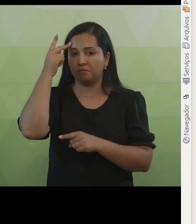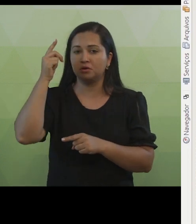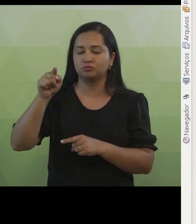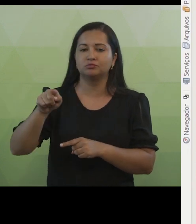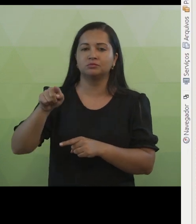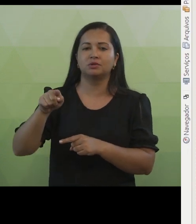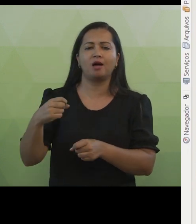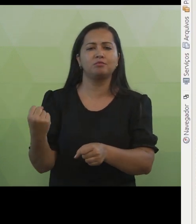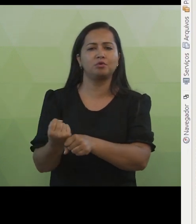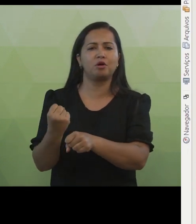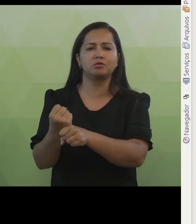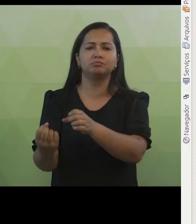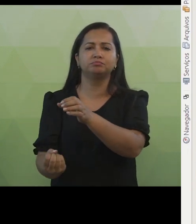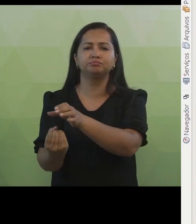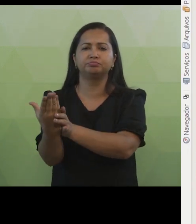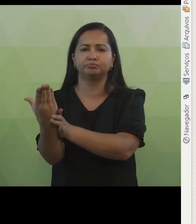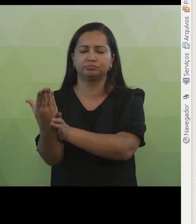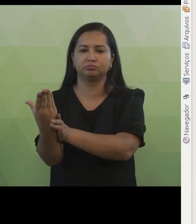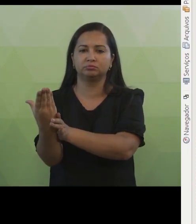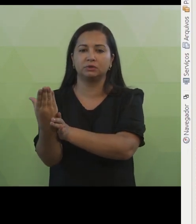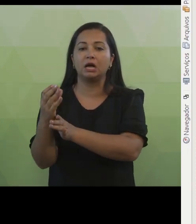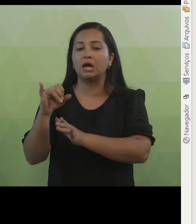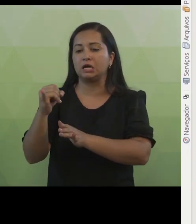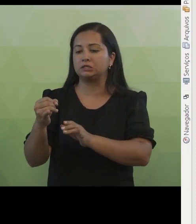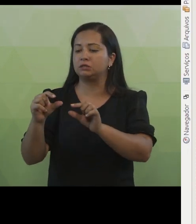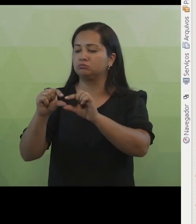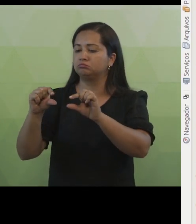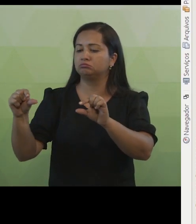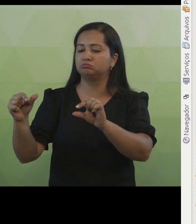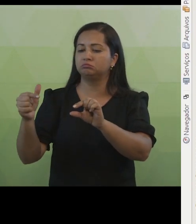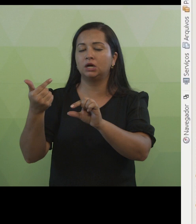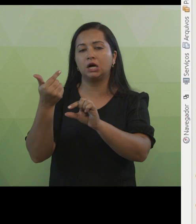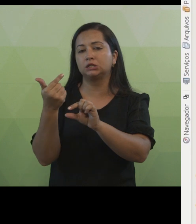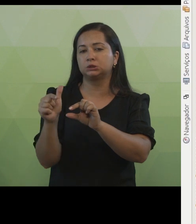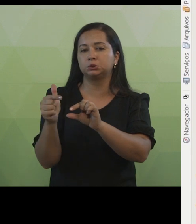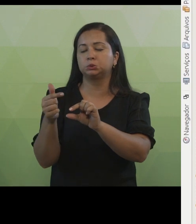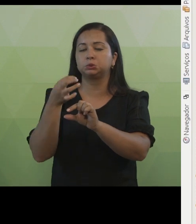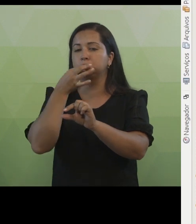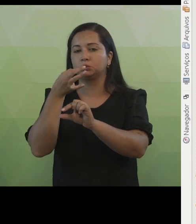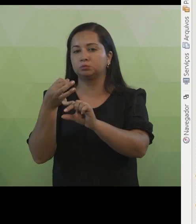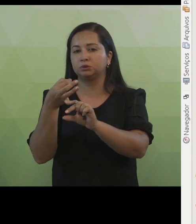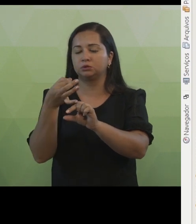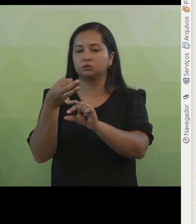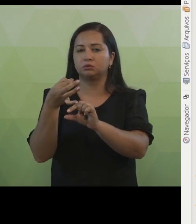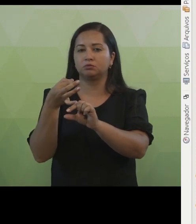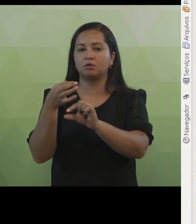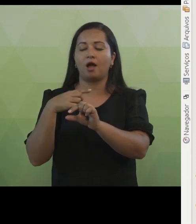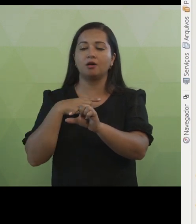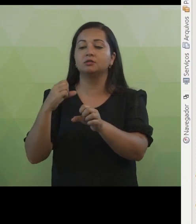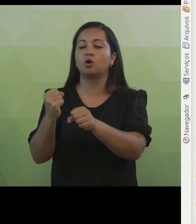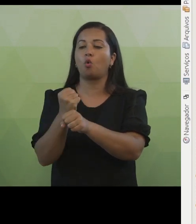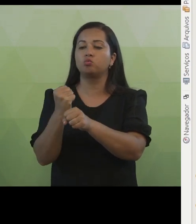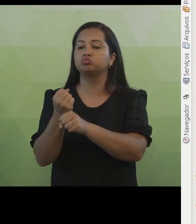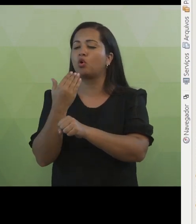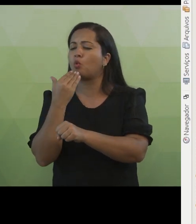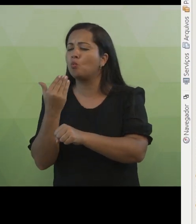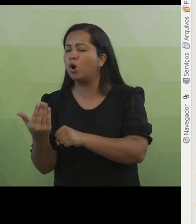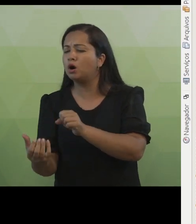objeto, seja sem argumento, ele vai ser chamado o construtor